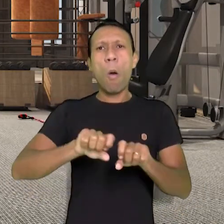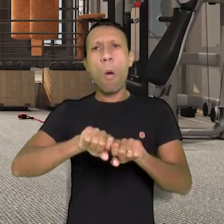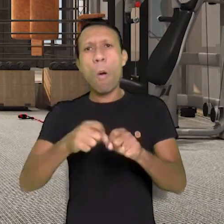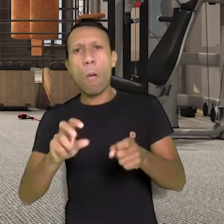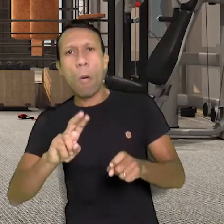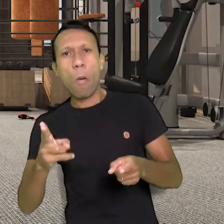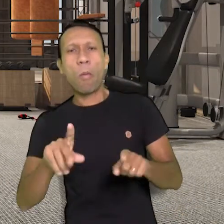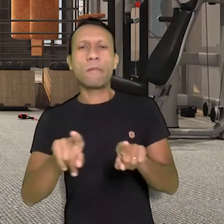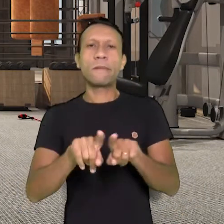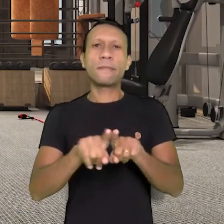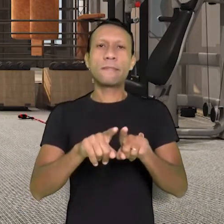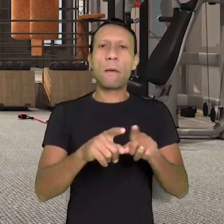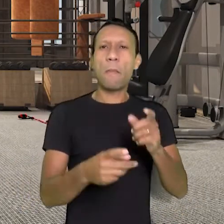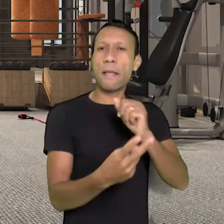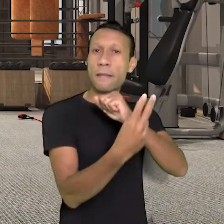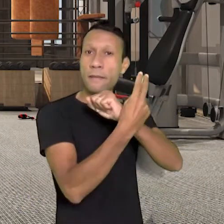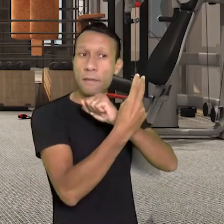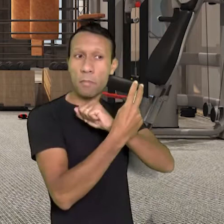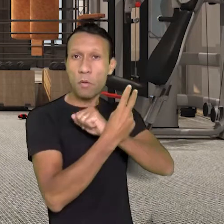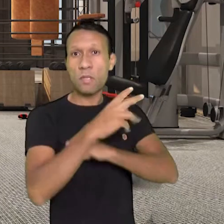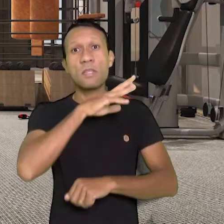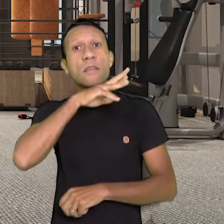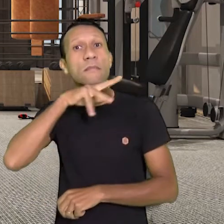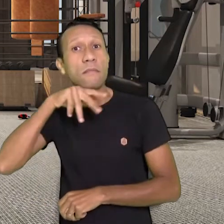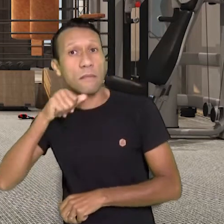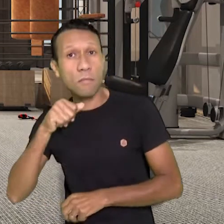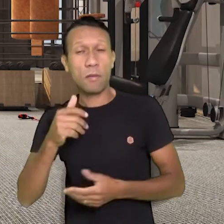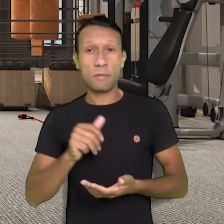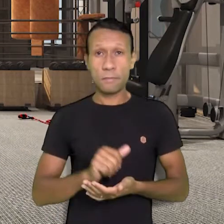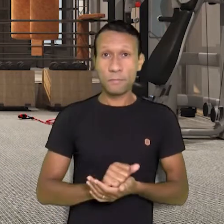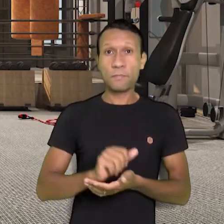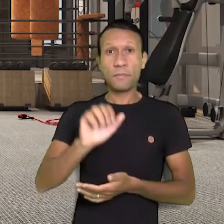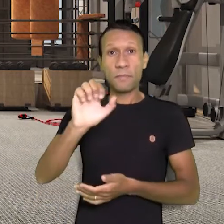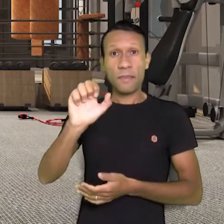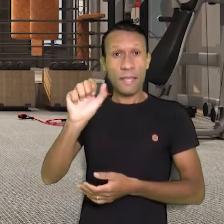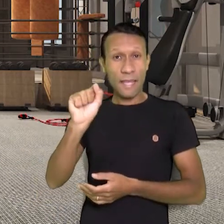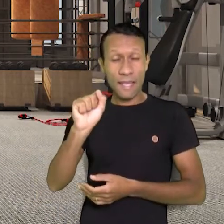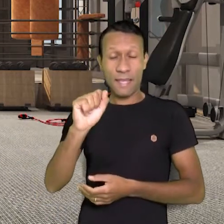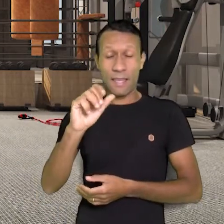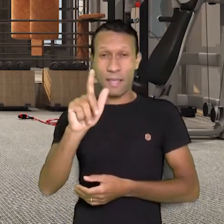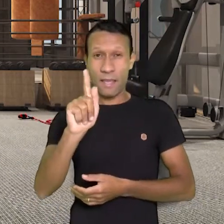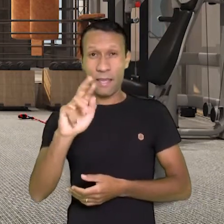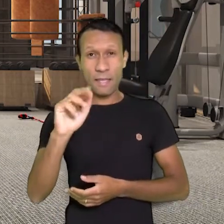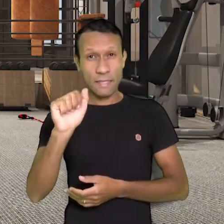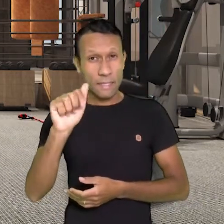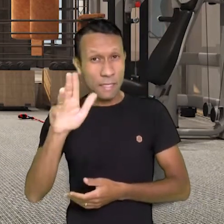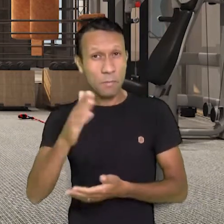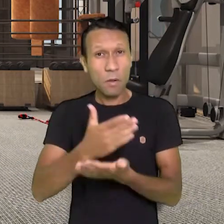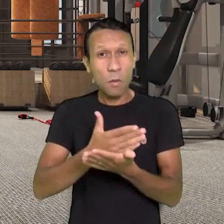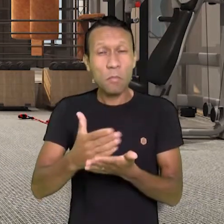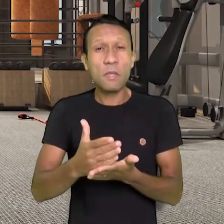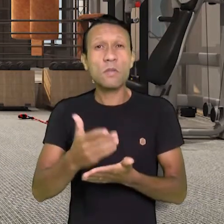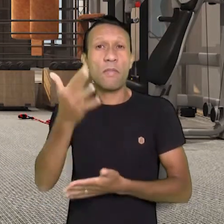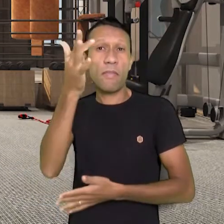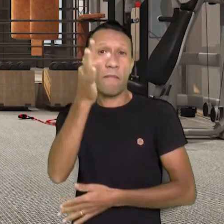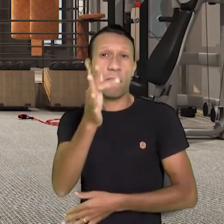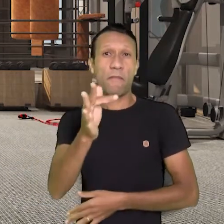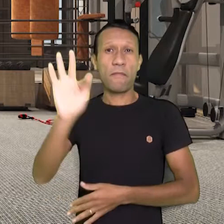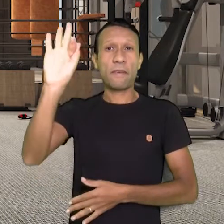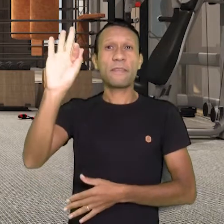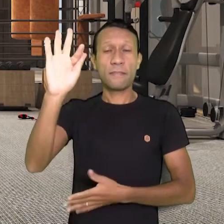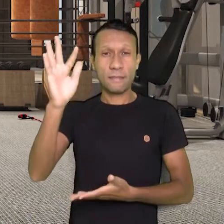usasse para cortar animais para atacar e defender certo a esgrima né se difundiu muito na frança